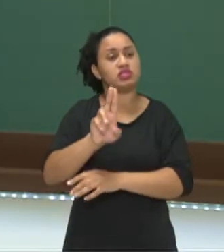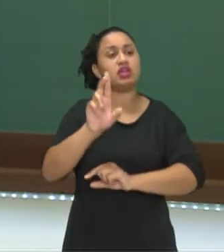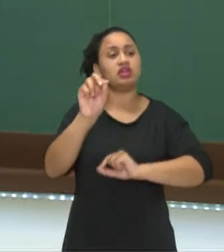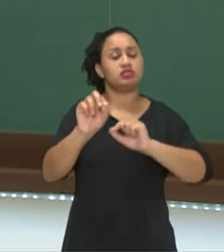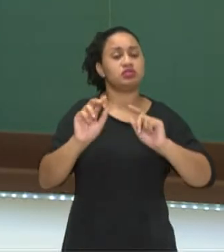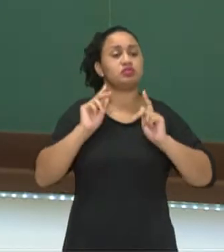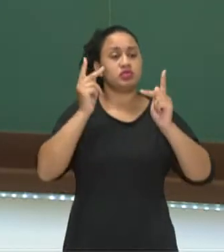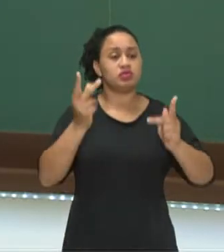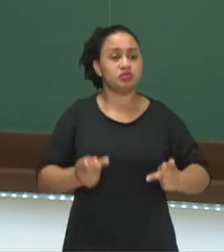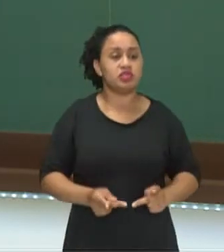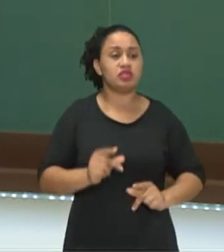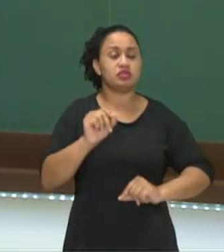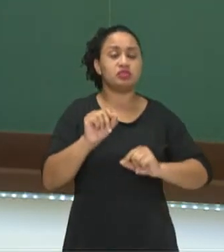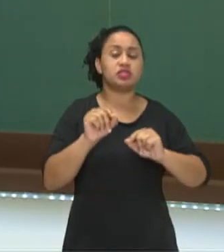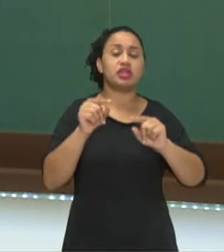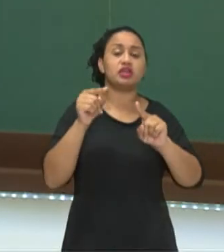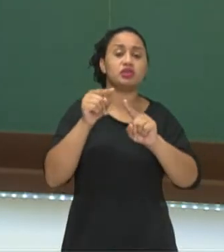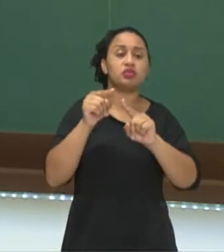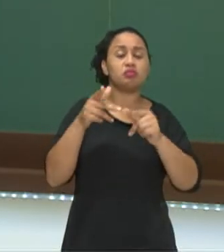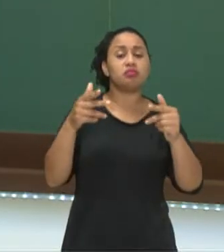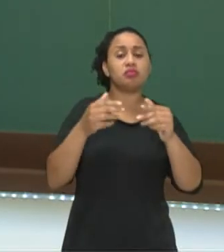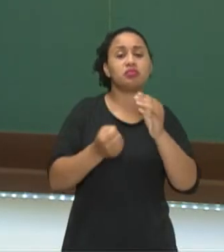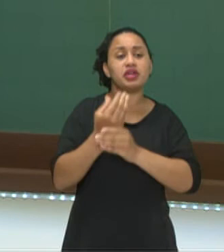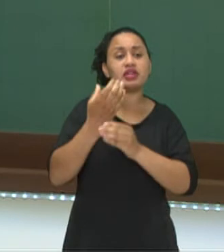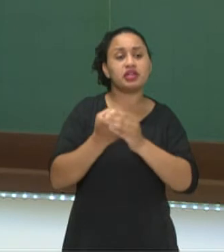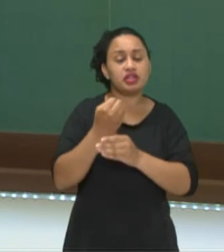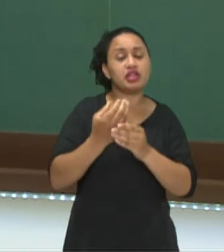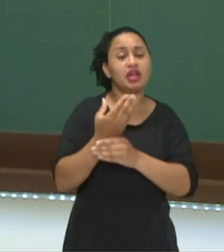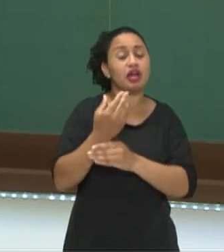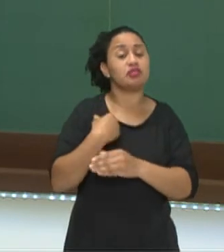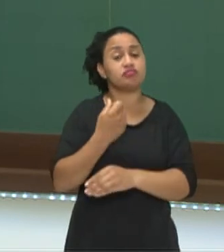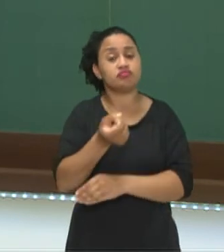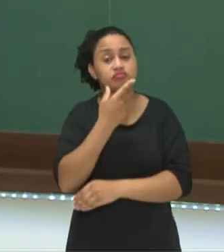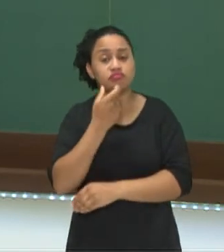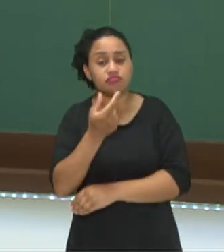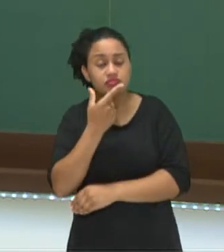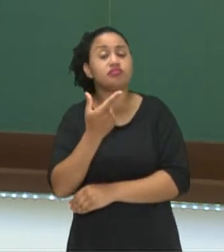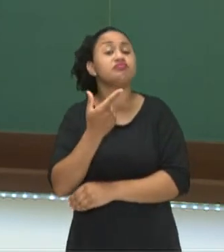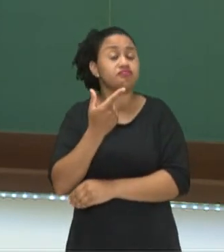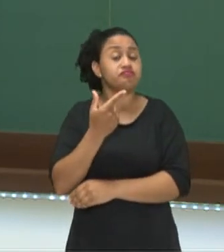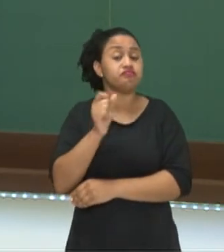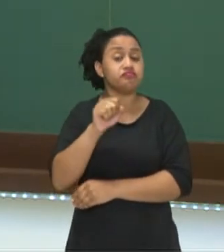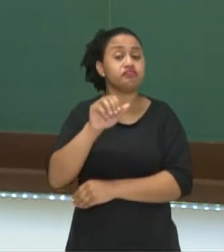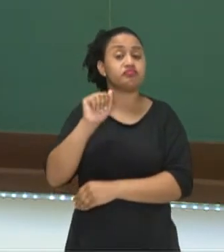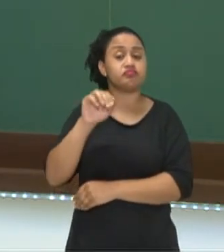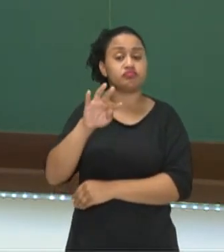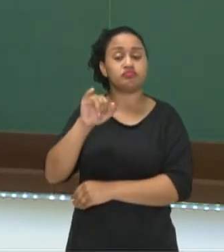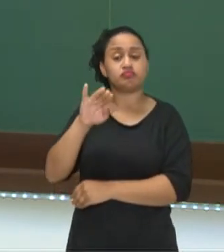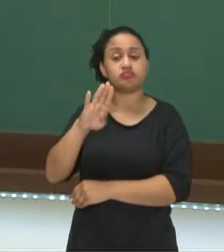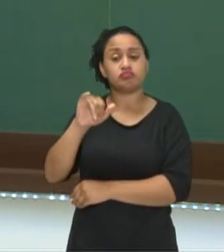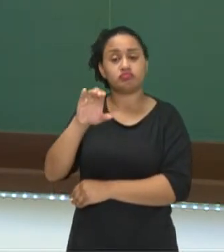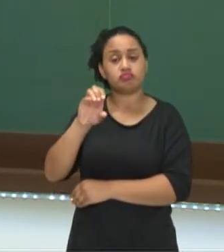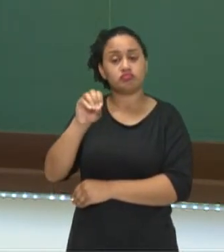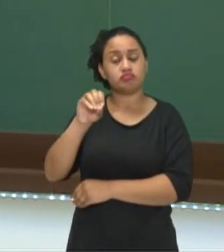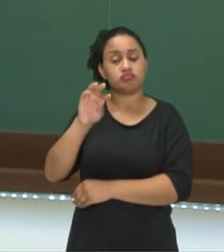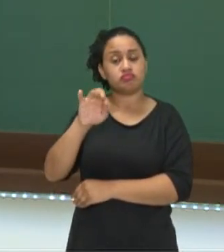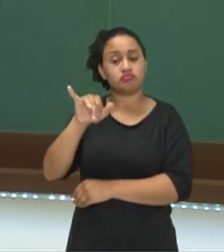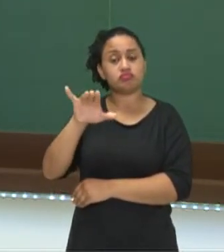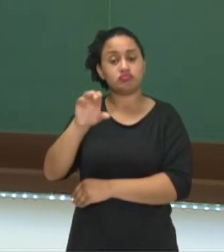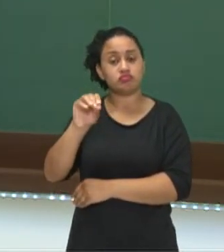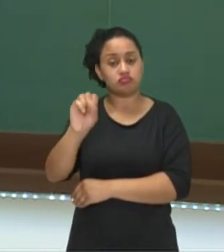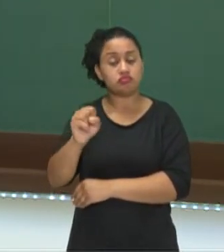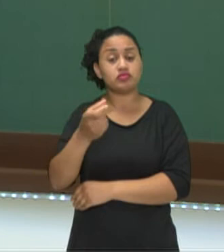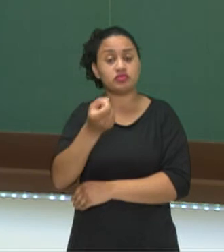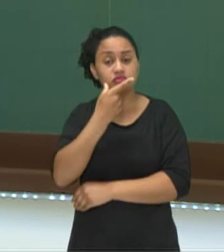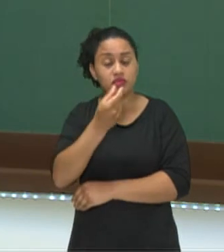pelo ser humano, como, por exemplo, na produção de antibióticos. É isso mesmo. Então, várias pesquisas estão